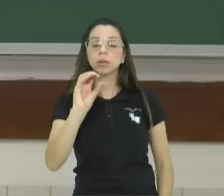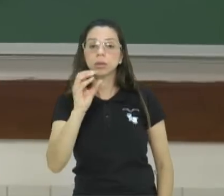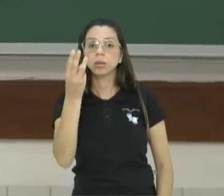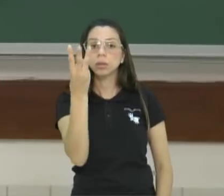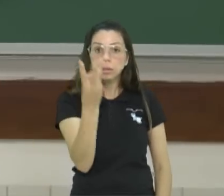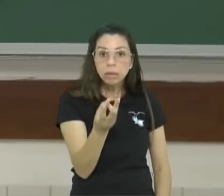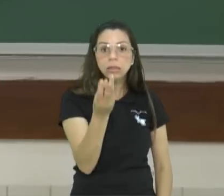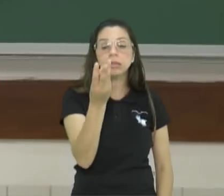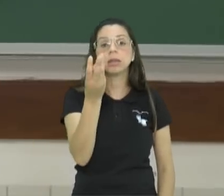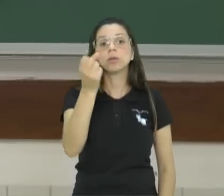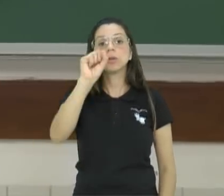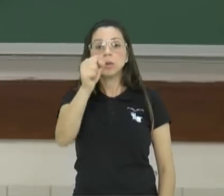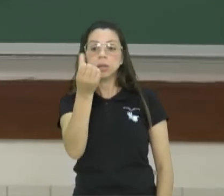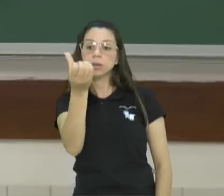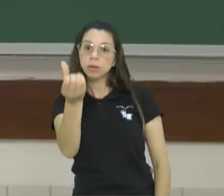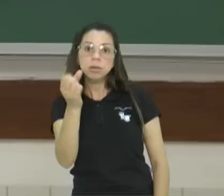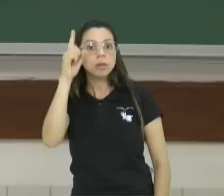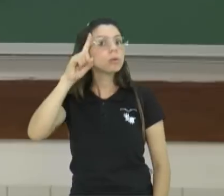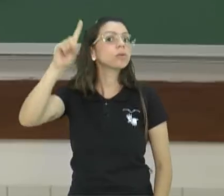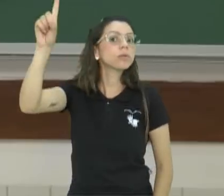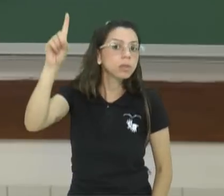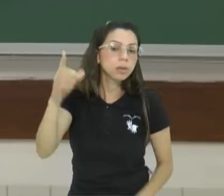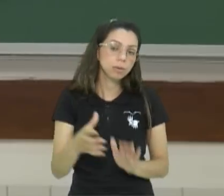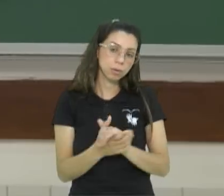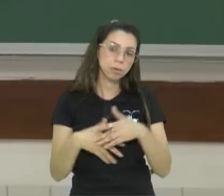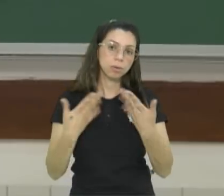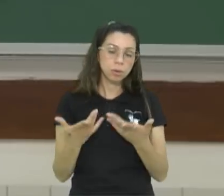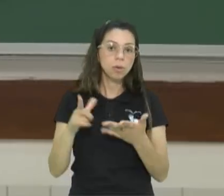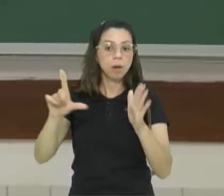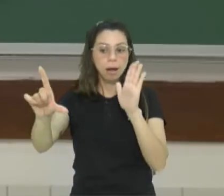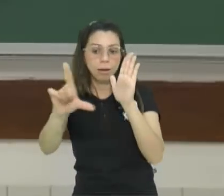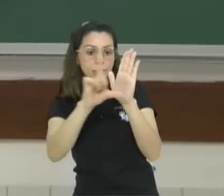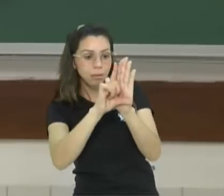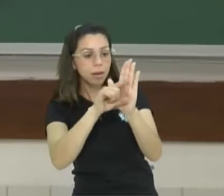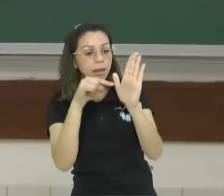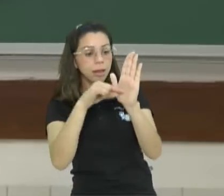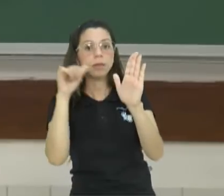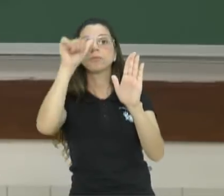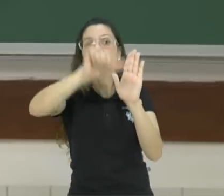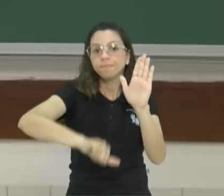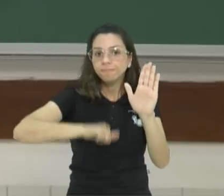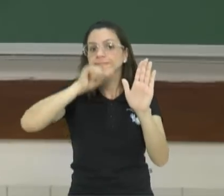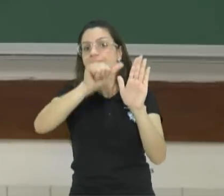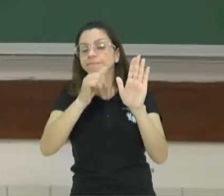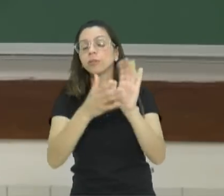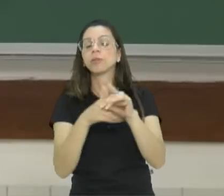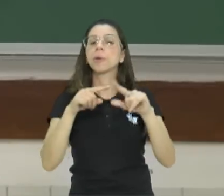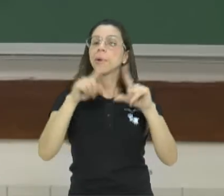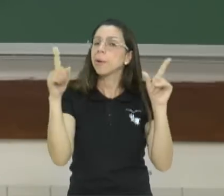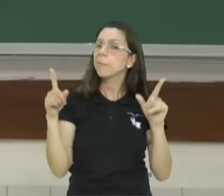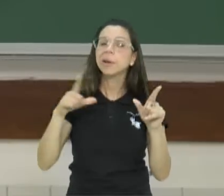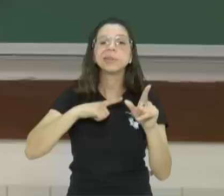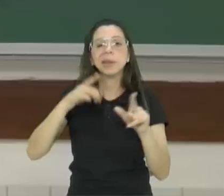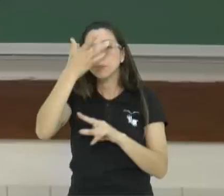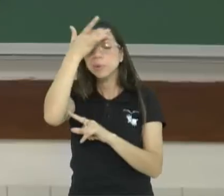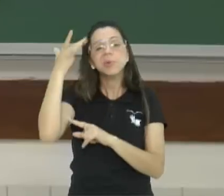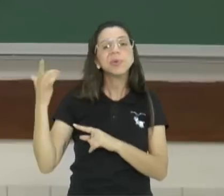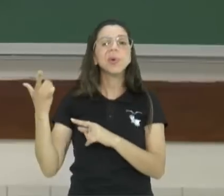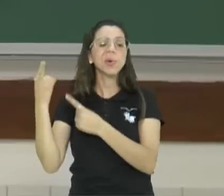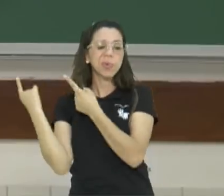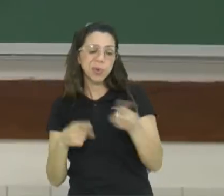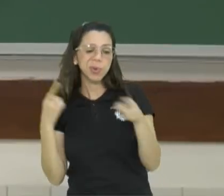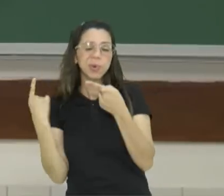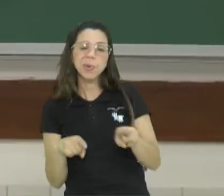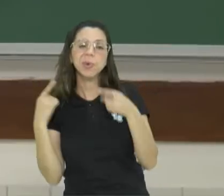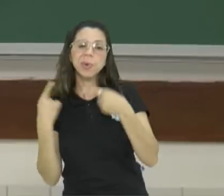386 dias e deu resultado. A partir daí, a lei foi mudada, mas ele passou por várias perseguições durante esse período.